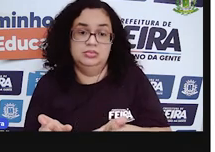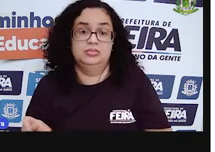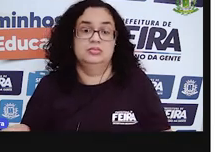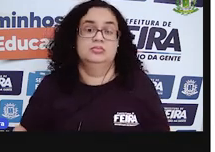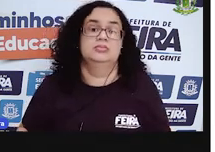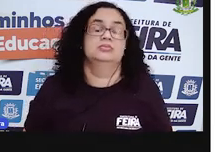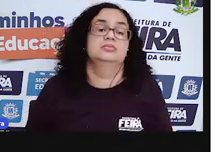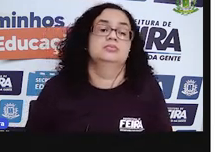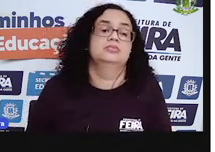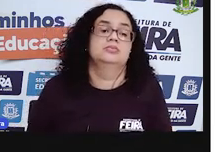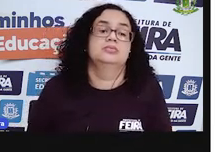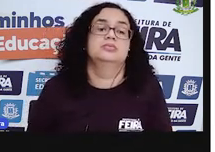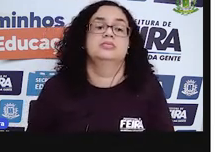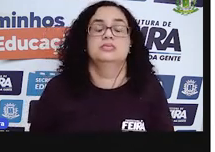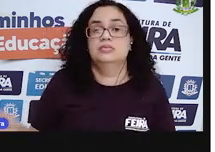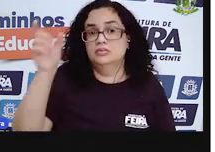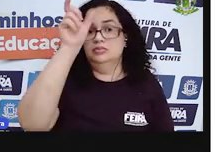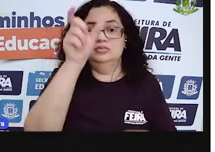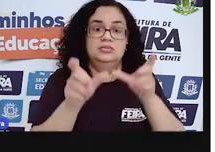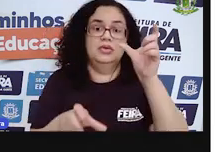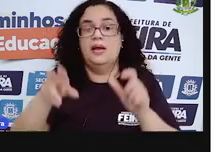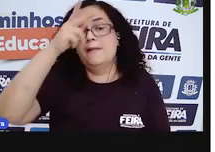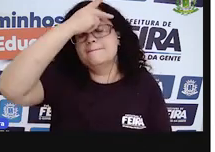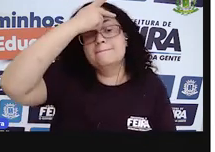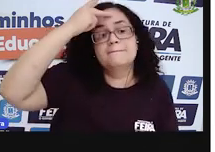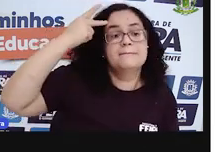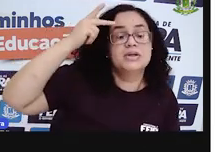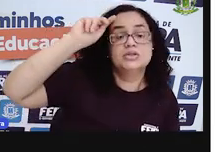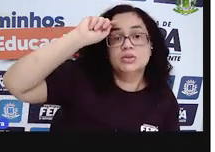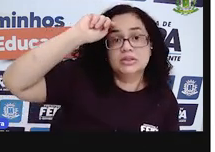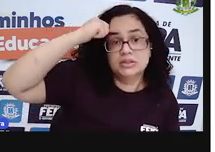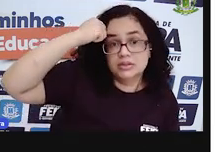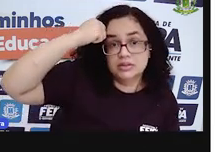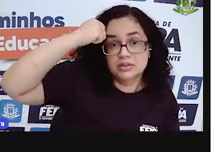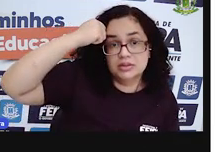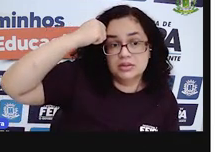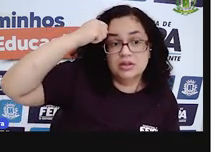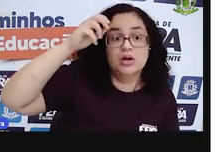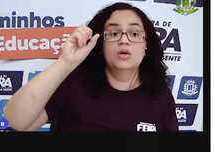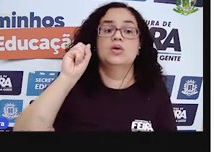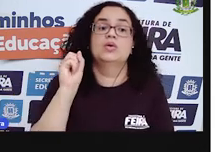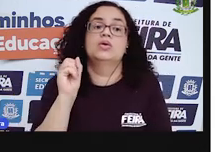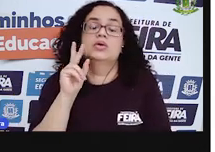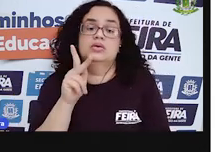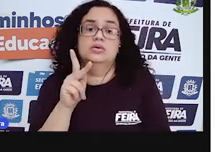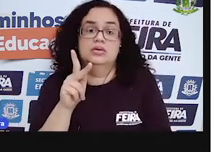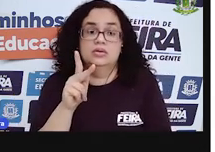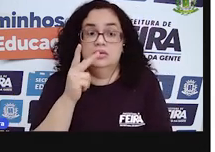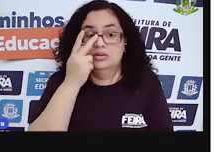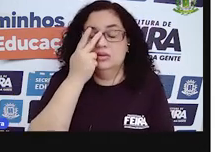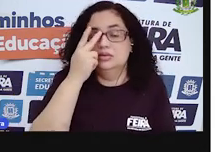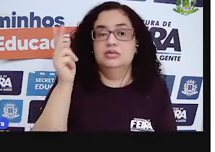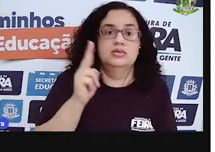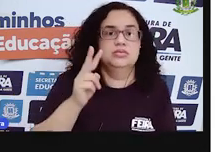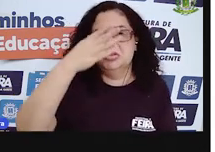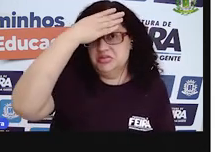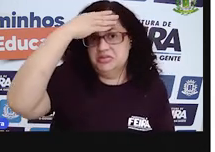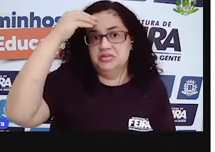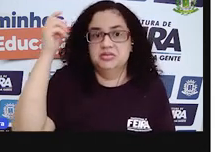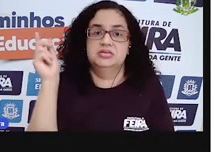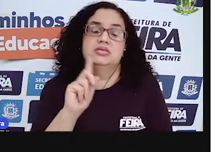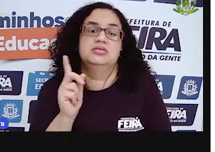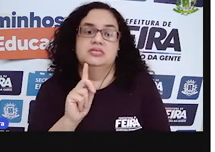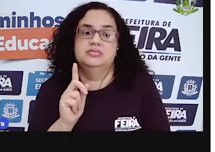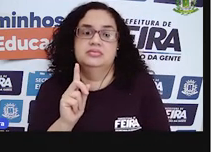principais os protagonistas são pessoas negras Tá bom eu não podia ficar com